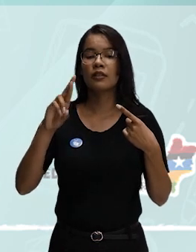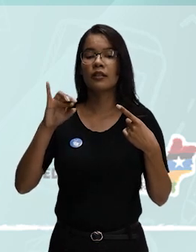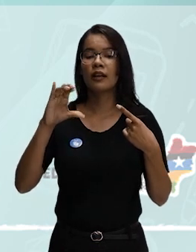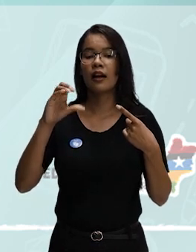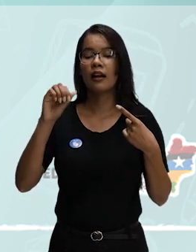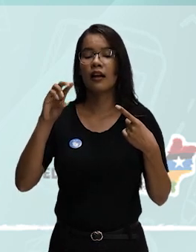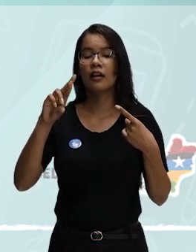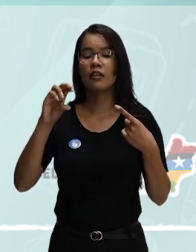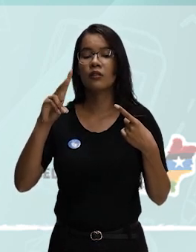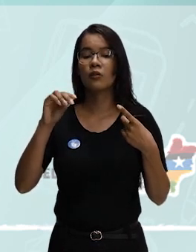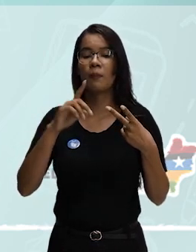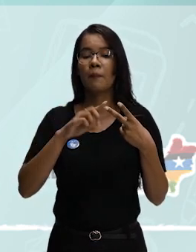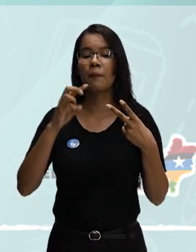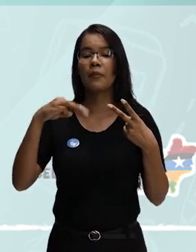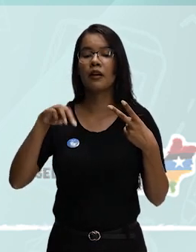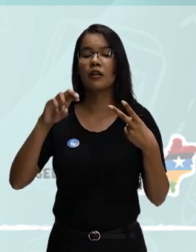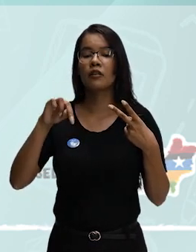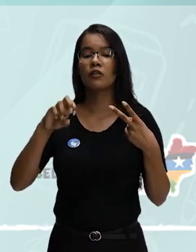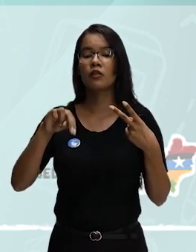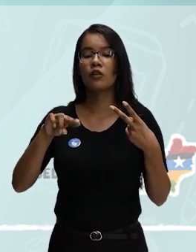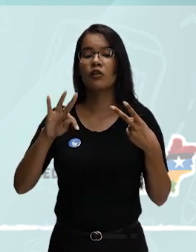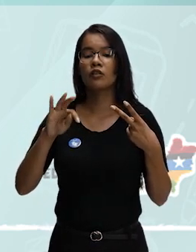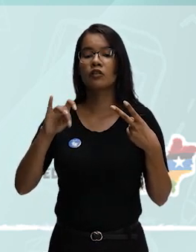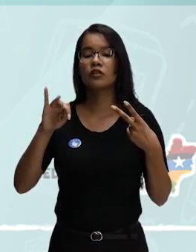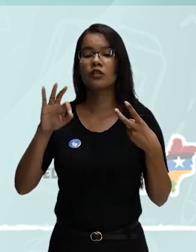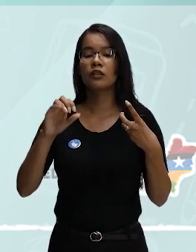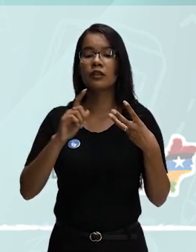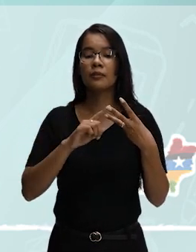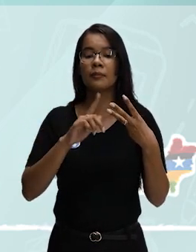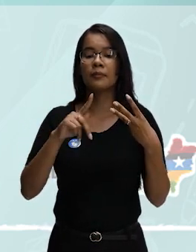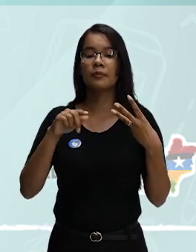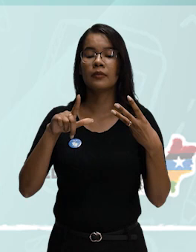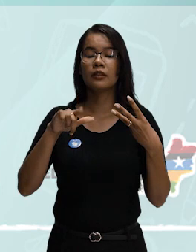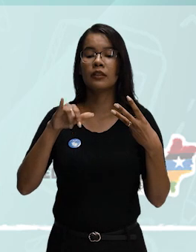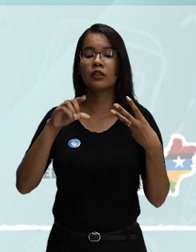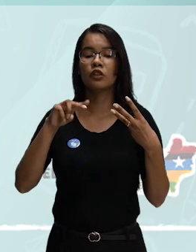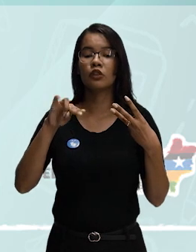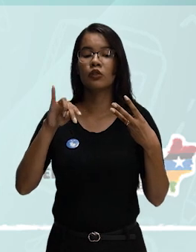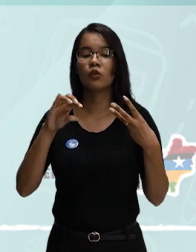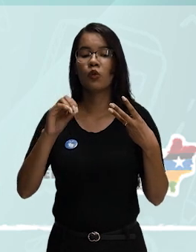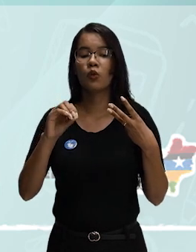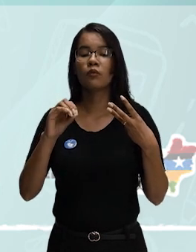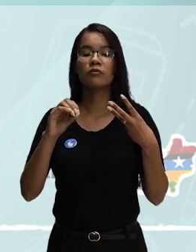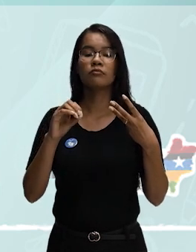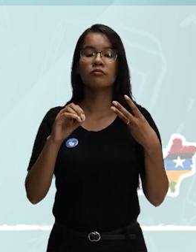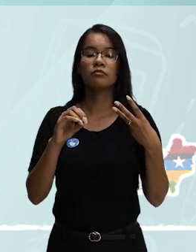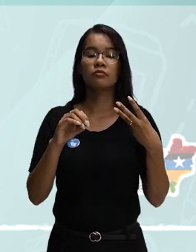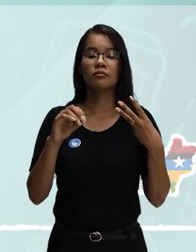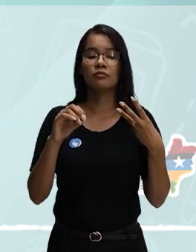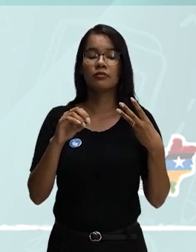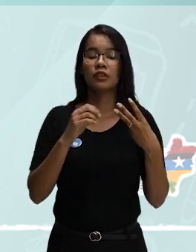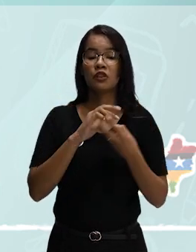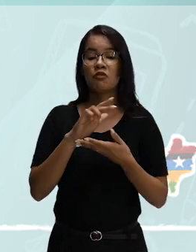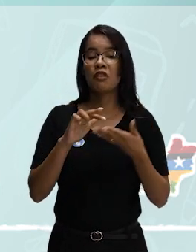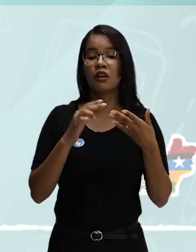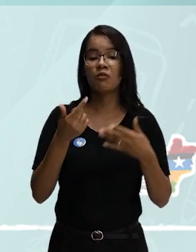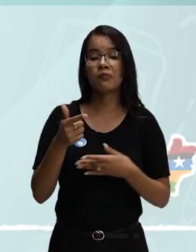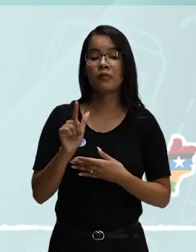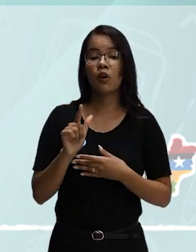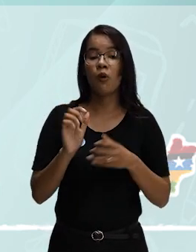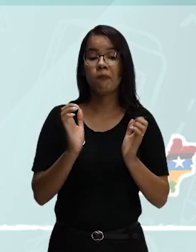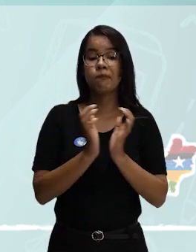Pitia, Plínio Salgado e outros, tem gente que chama Del Pitia, né? Vai aí, autores chamam assim. Um grupo